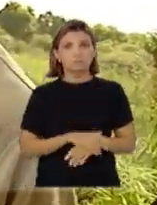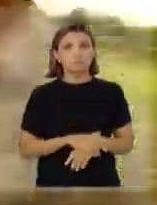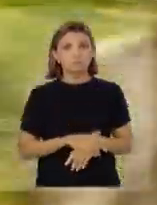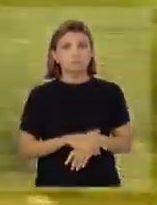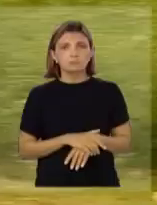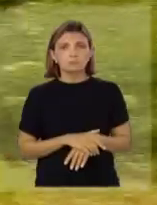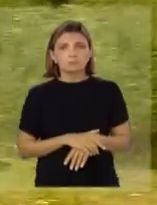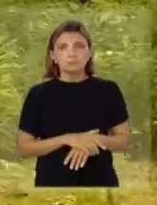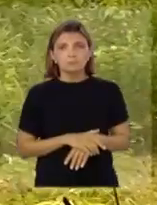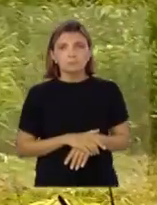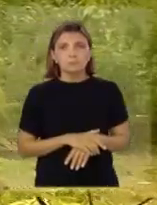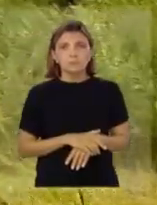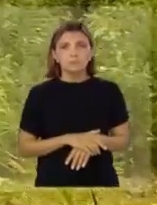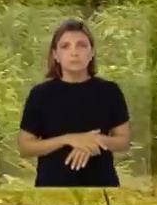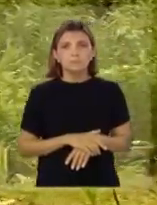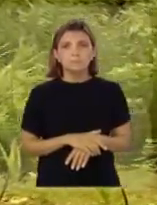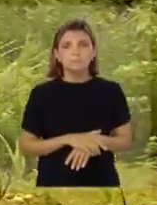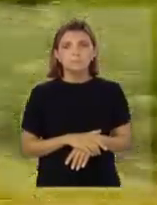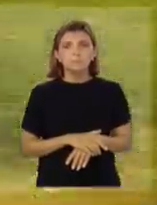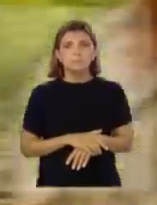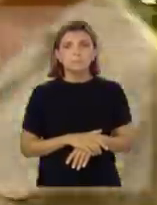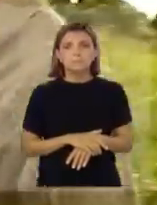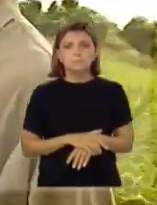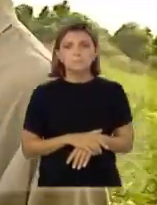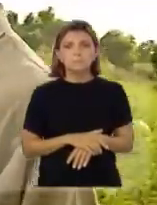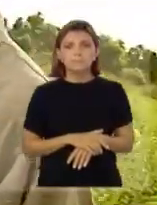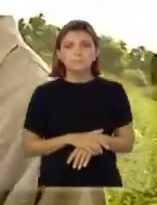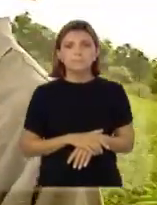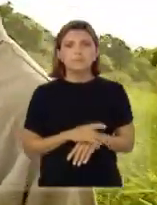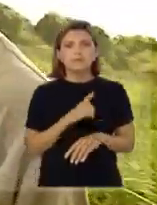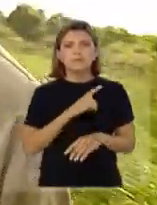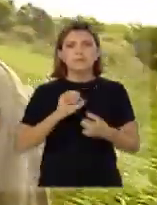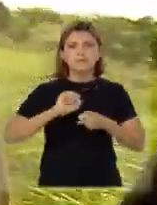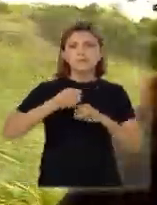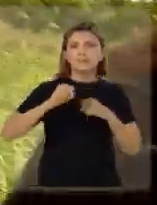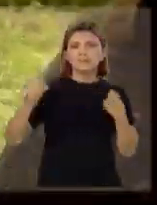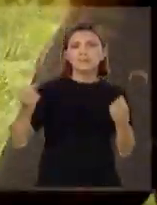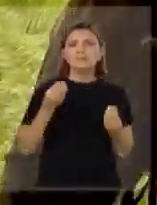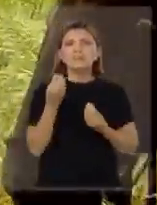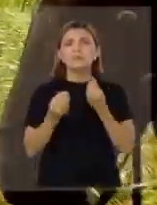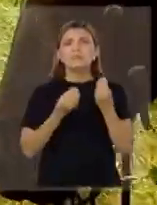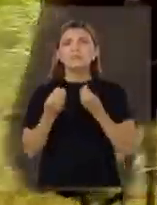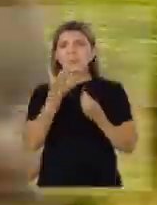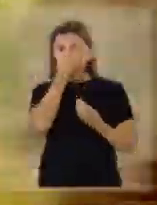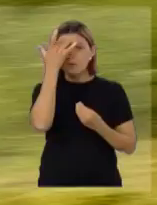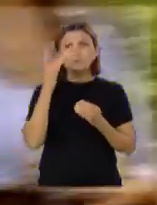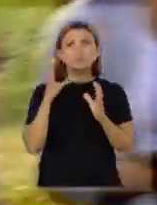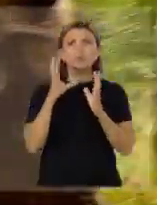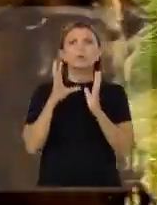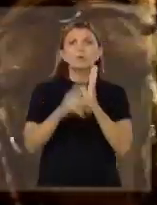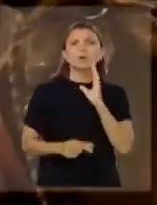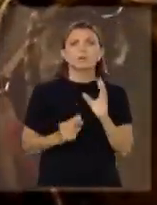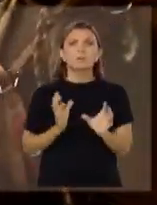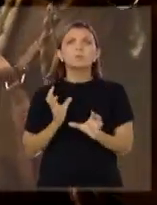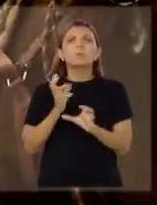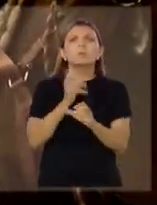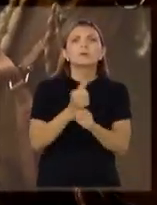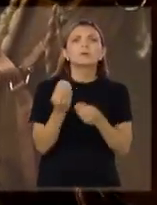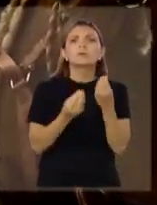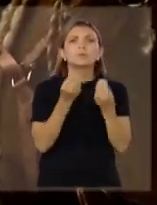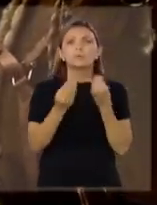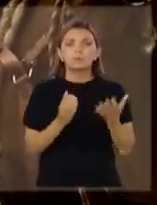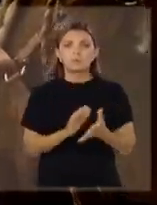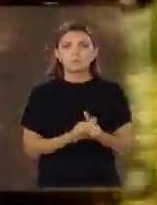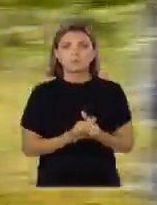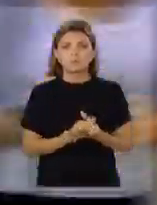frente. Ele descome? Vomita mesmo? Nem tanto. Um arroto bem dado. Ah, que nojo. Mas essa árvore é muito grande. Como dá pra saber que passou